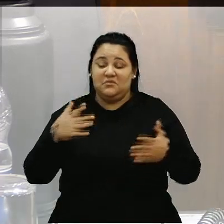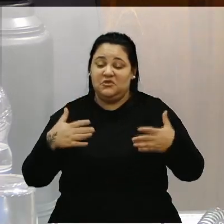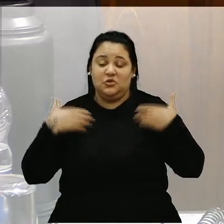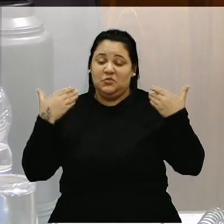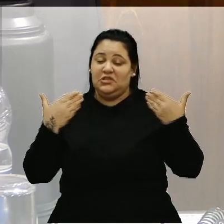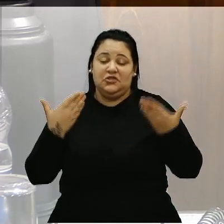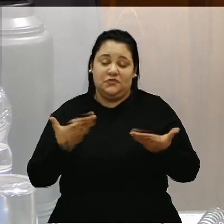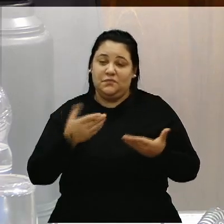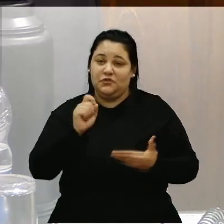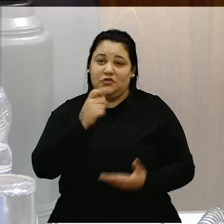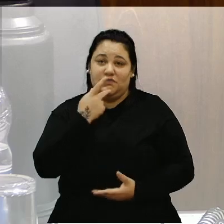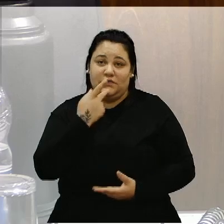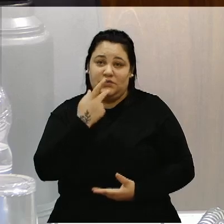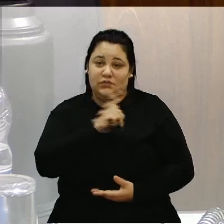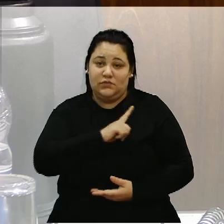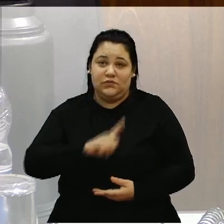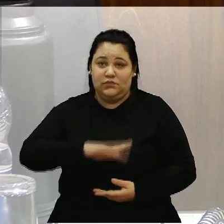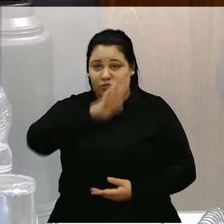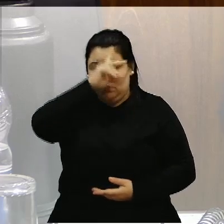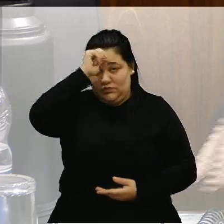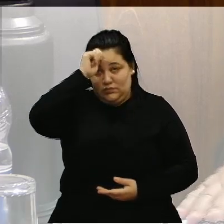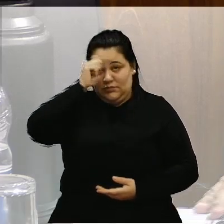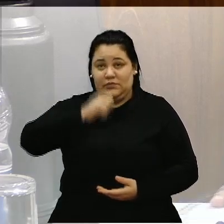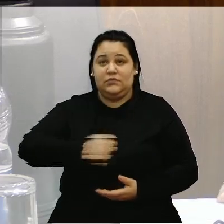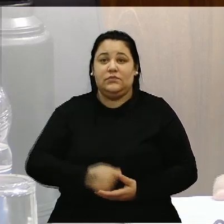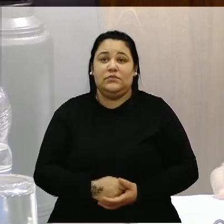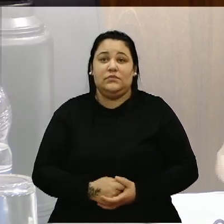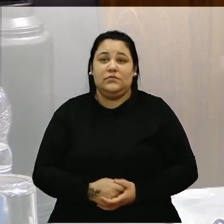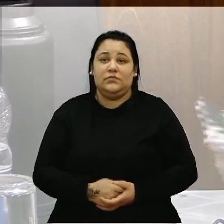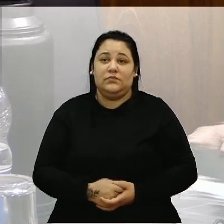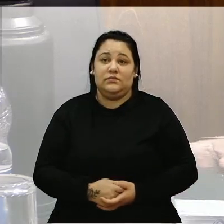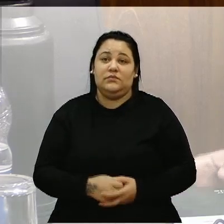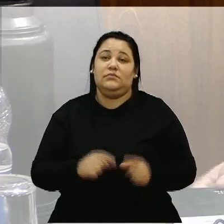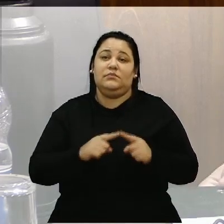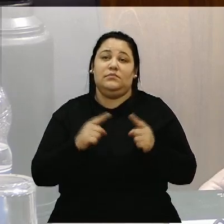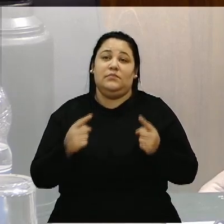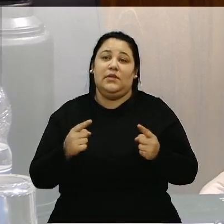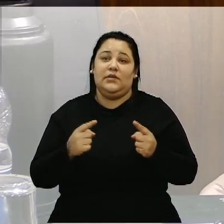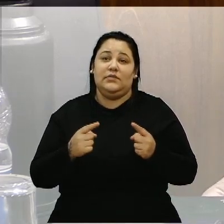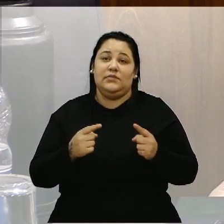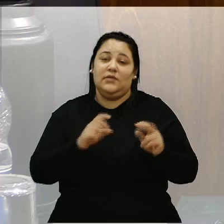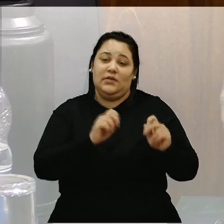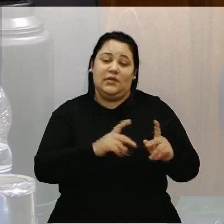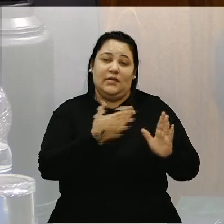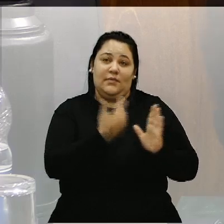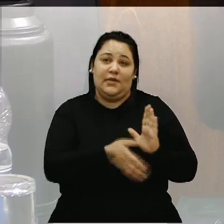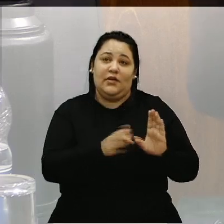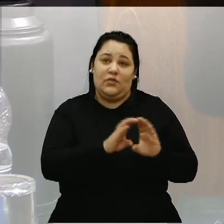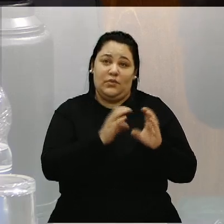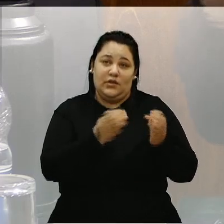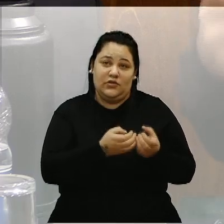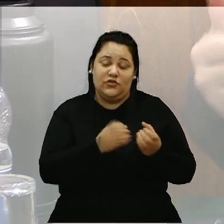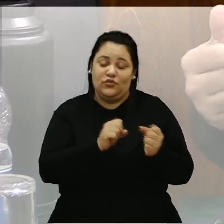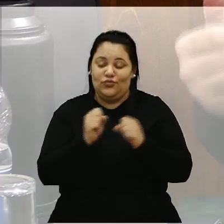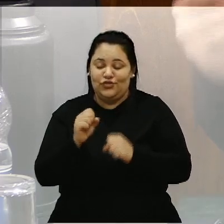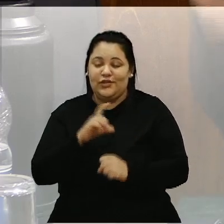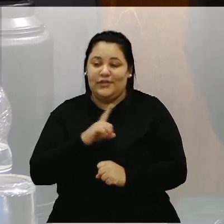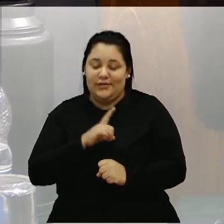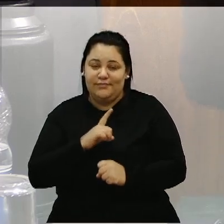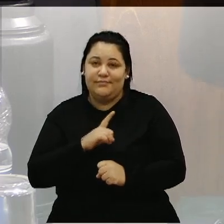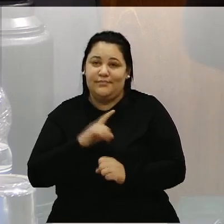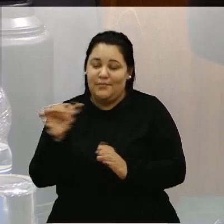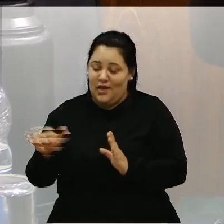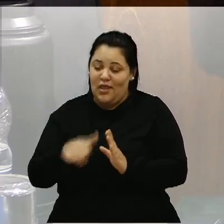situação do governo municipal, mas, enfim, quem perde é a comunidade, né? Poderíamos ter mais formação